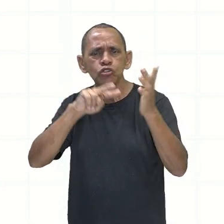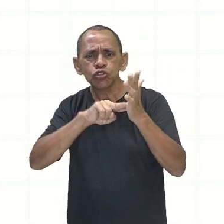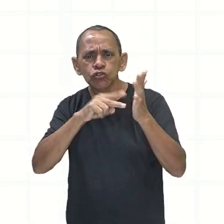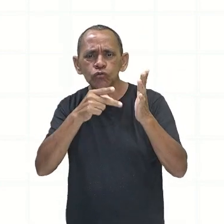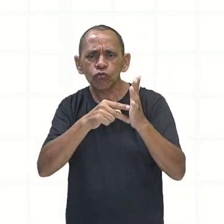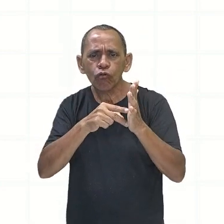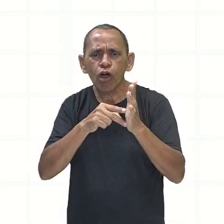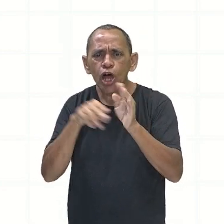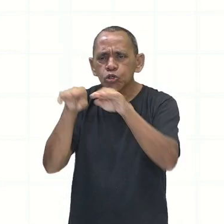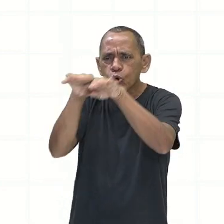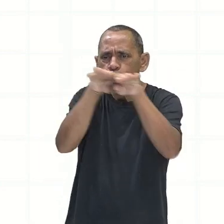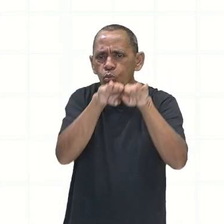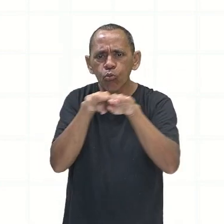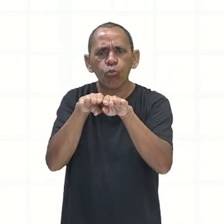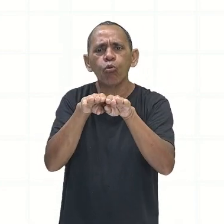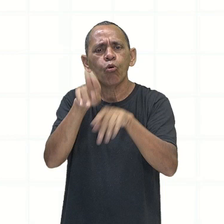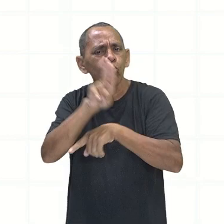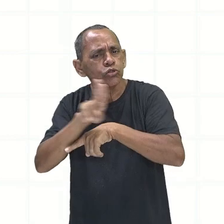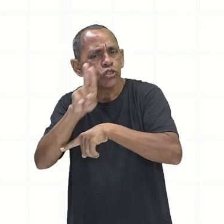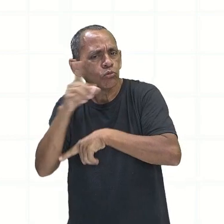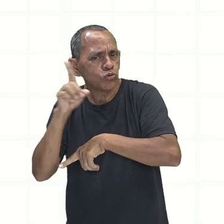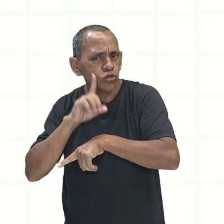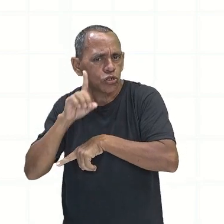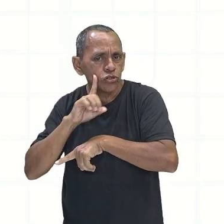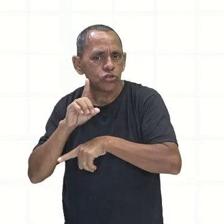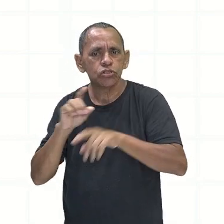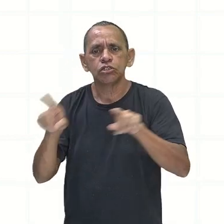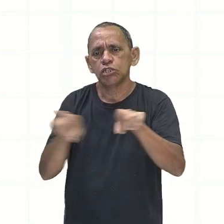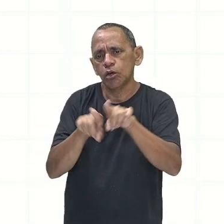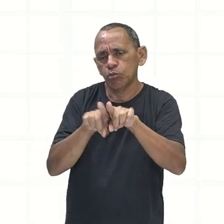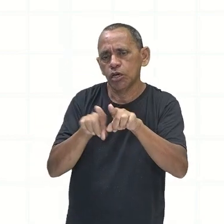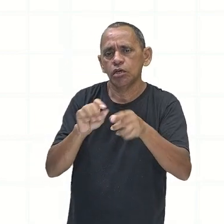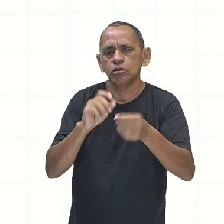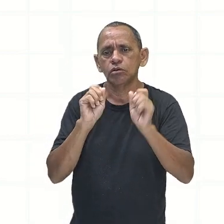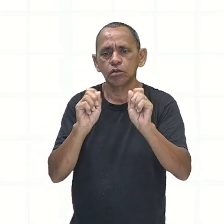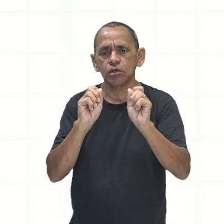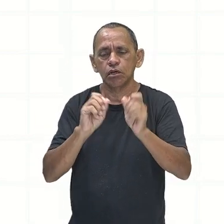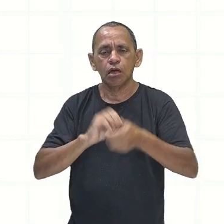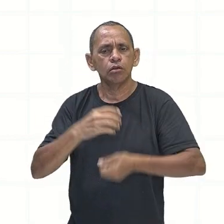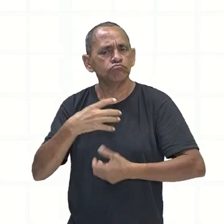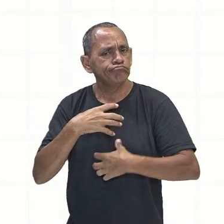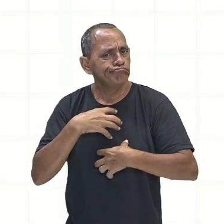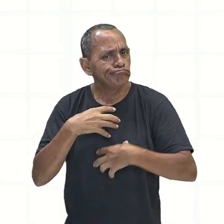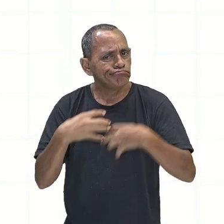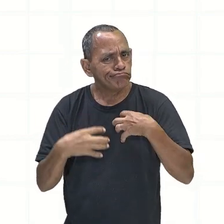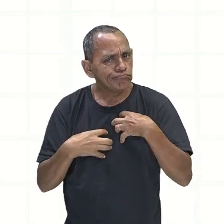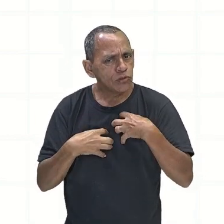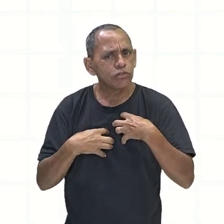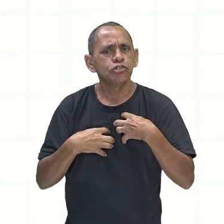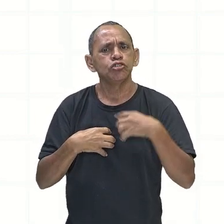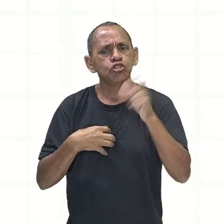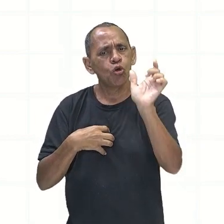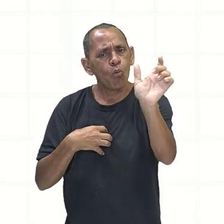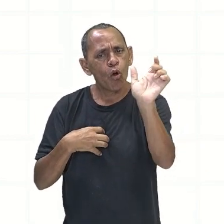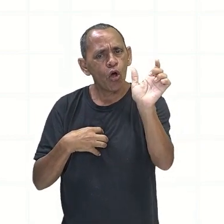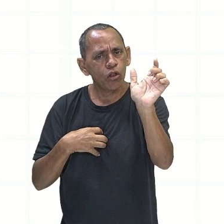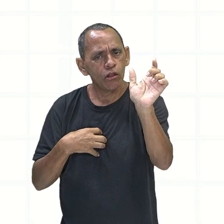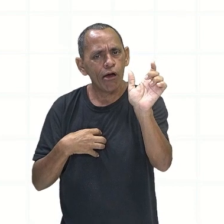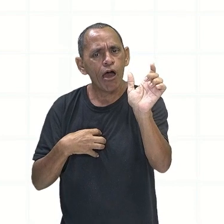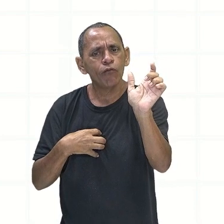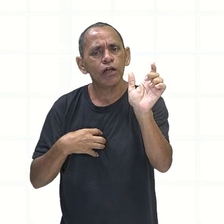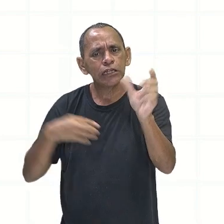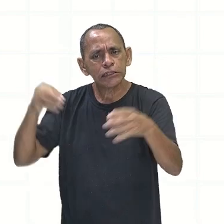daquilo que a gente utiliza no nosso dia a dia, e também o sentido dessas palavras, elas estarão no